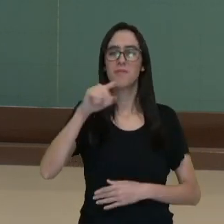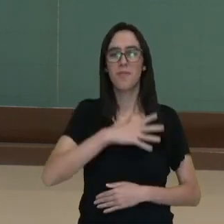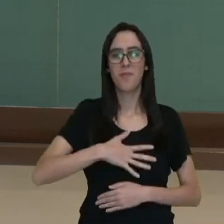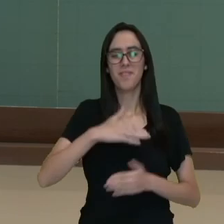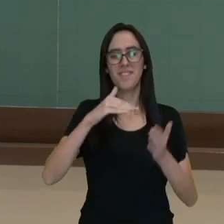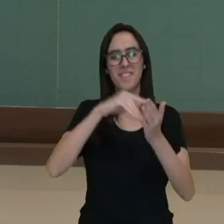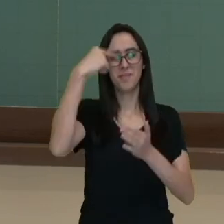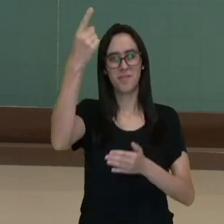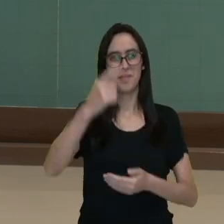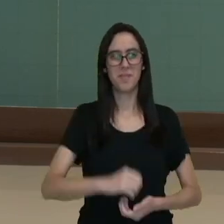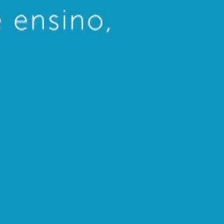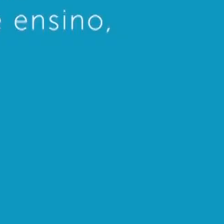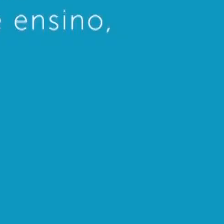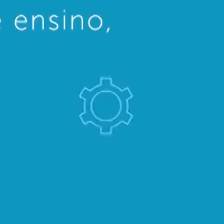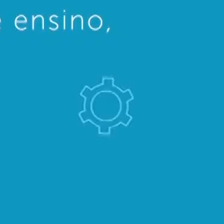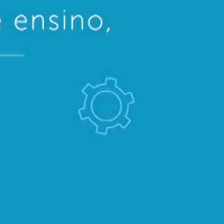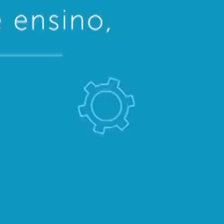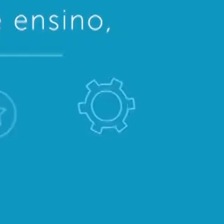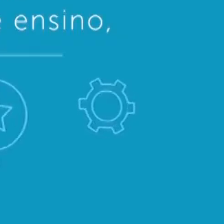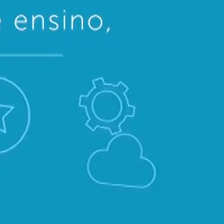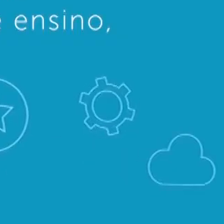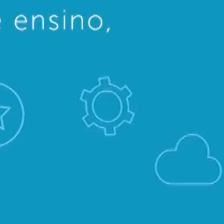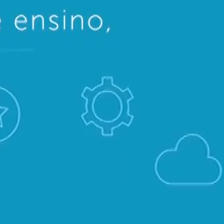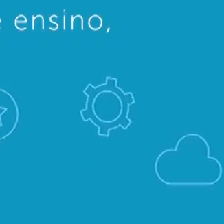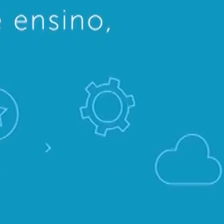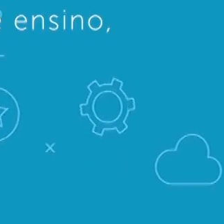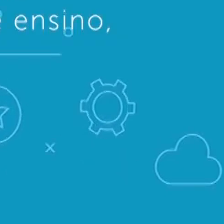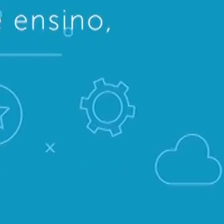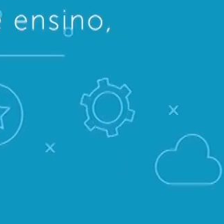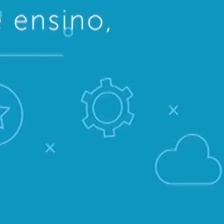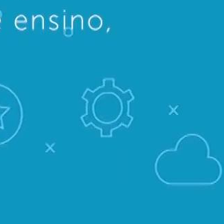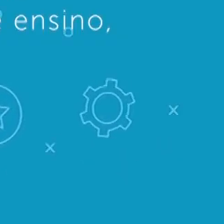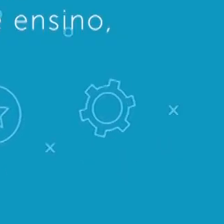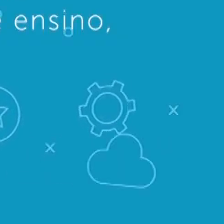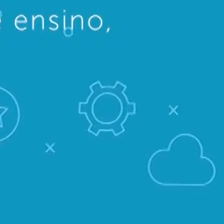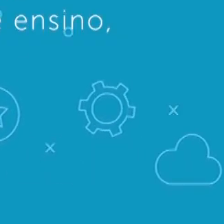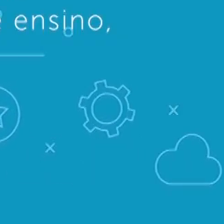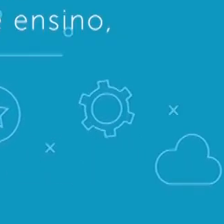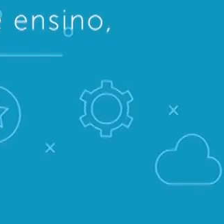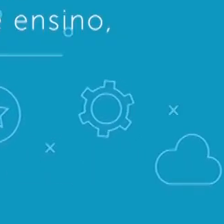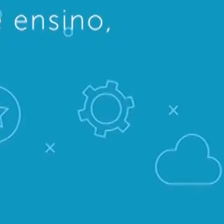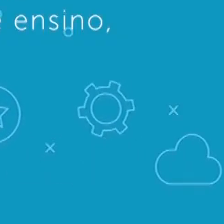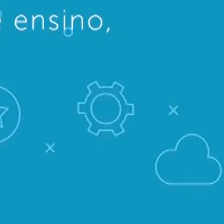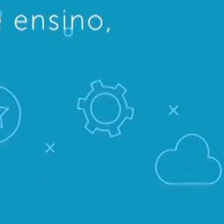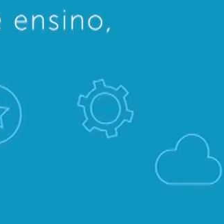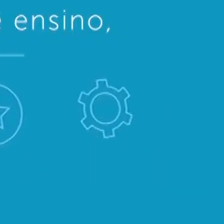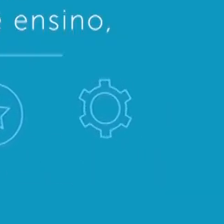gostado e até breve.